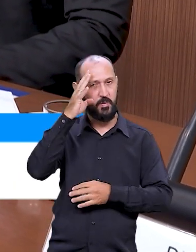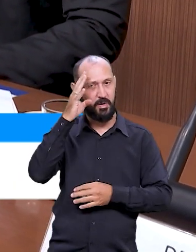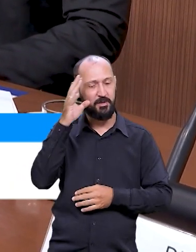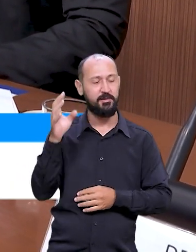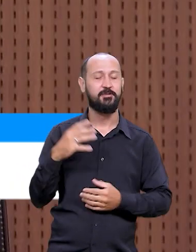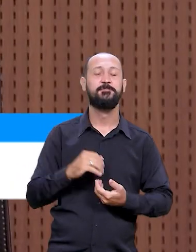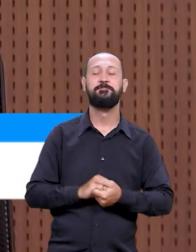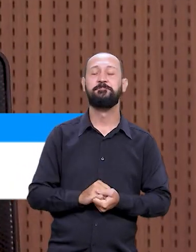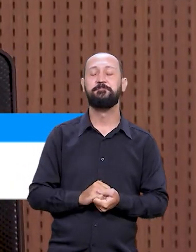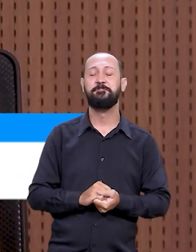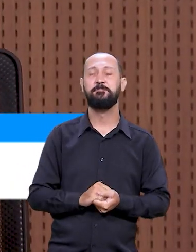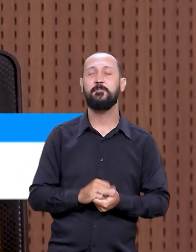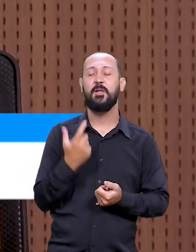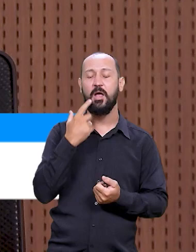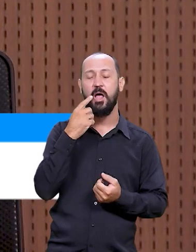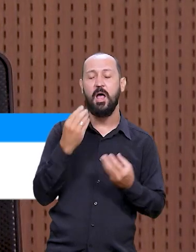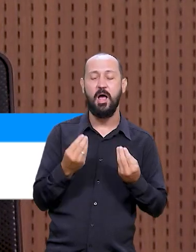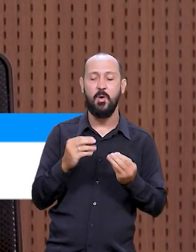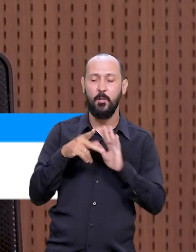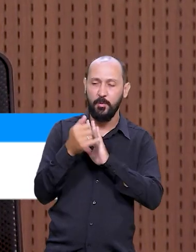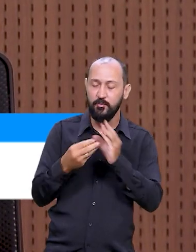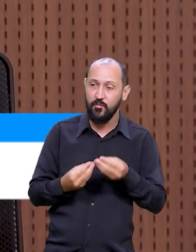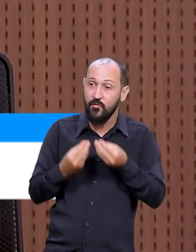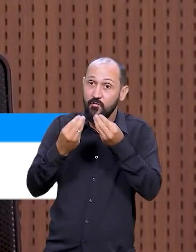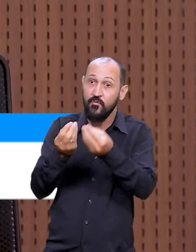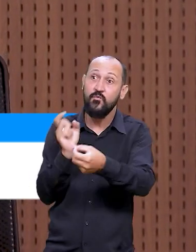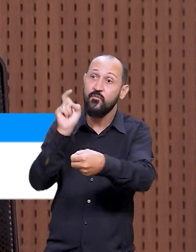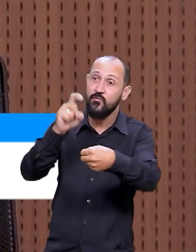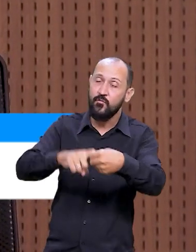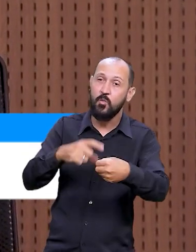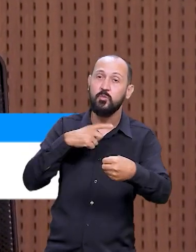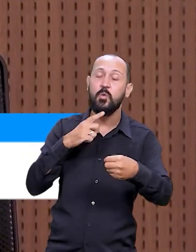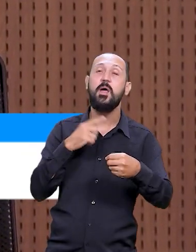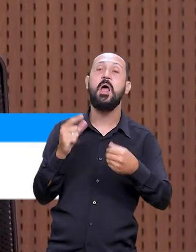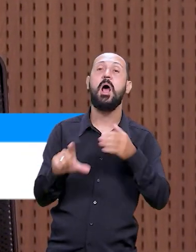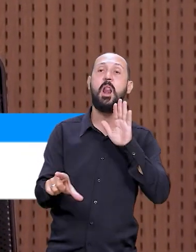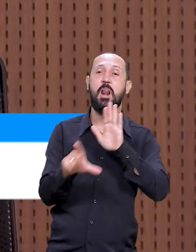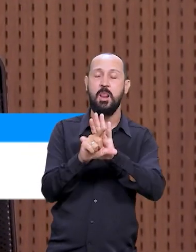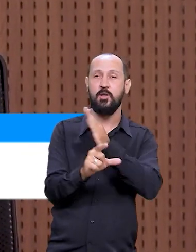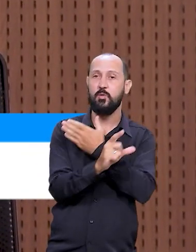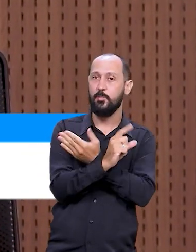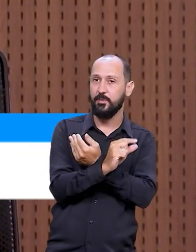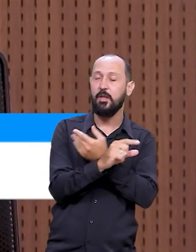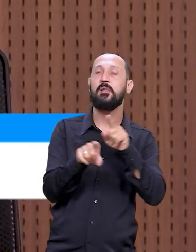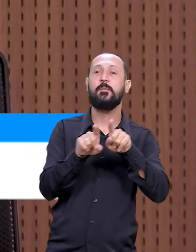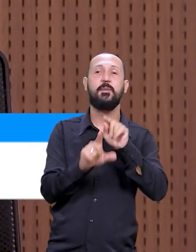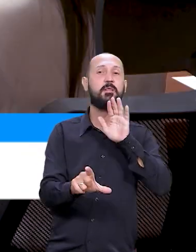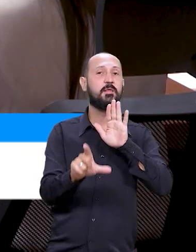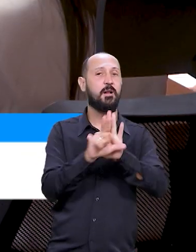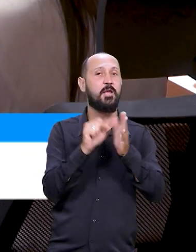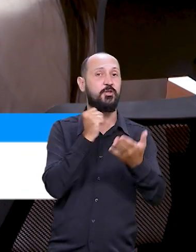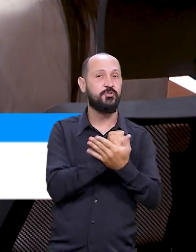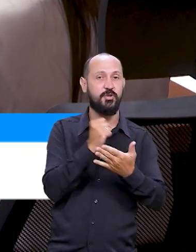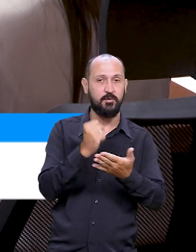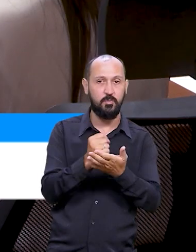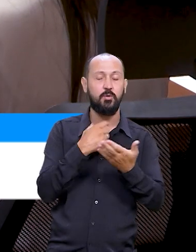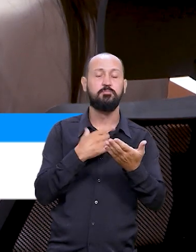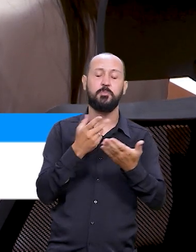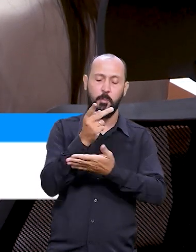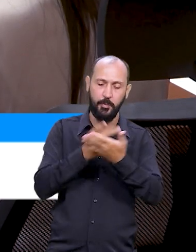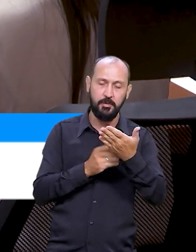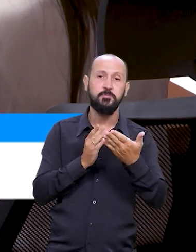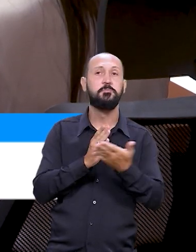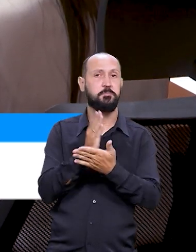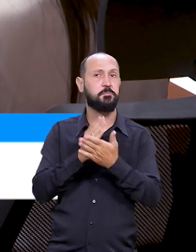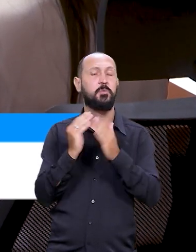de dezembro. Entre as propostas devolvidas estão a Lei do Pantanal e das taxas cartorárias. Ambas tiveram